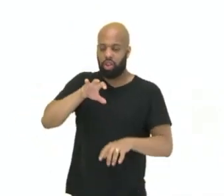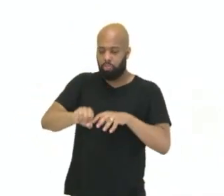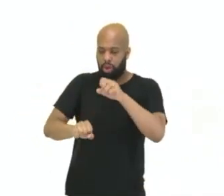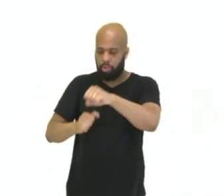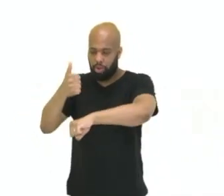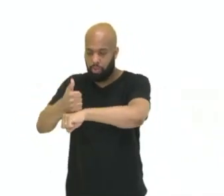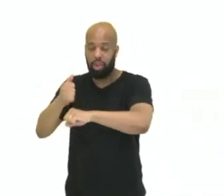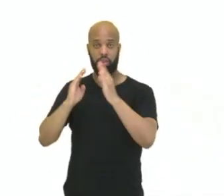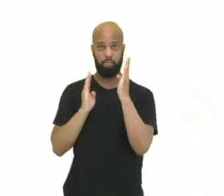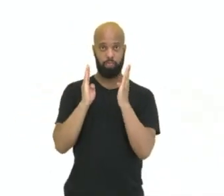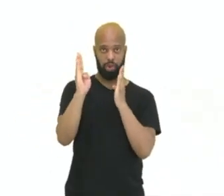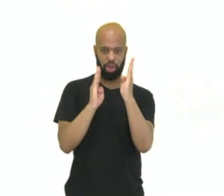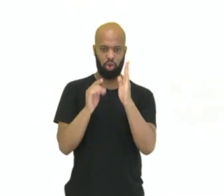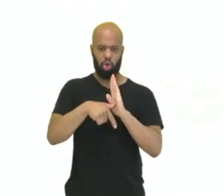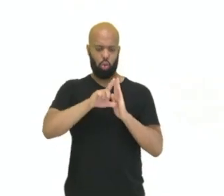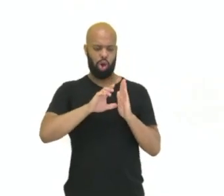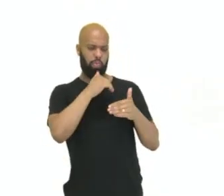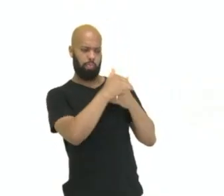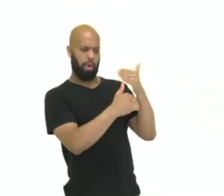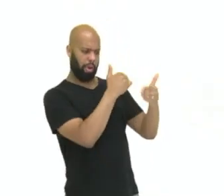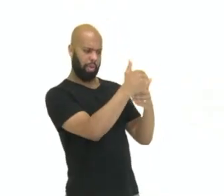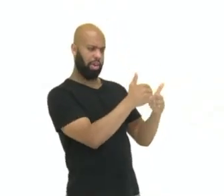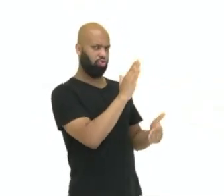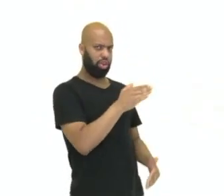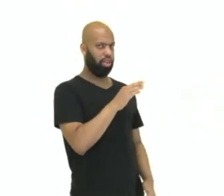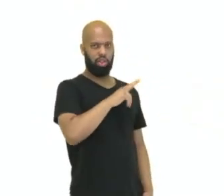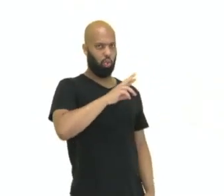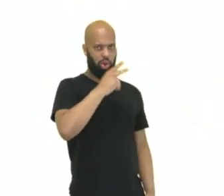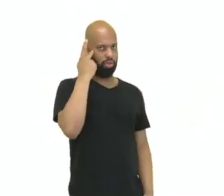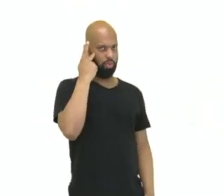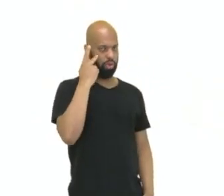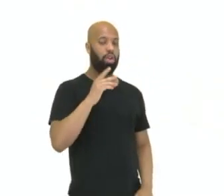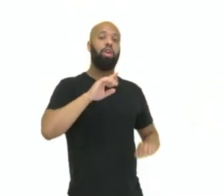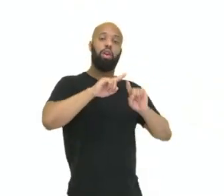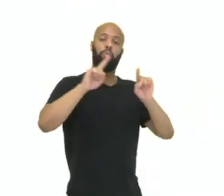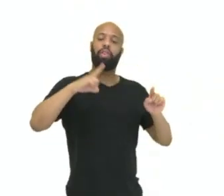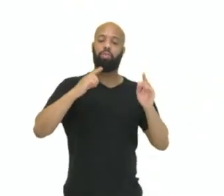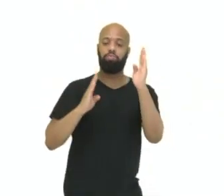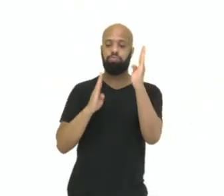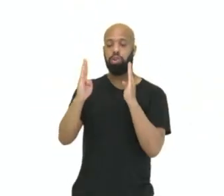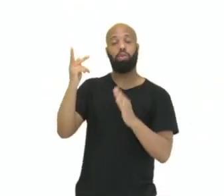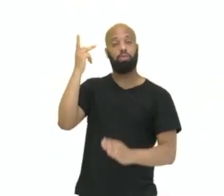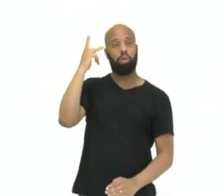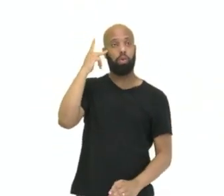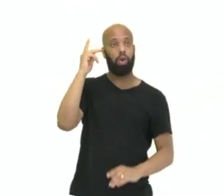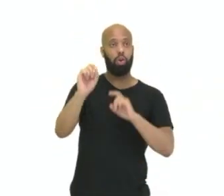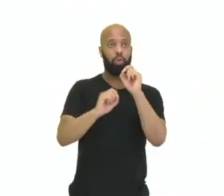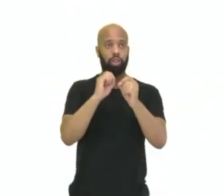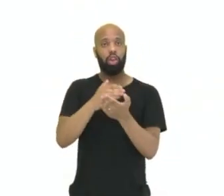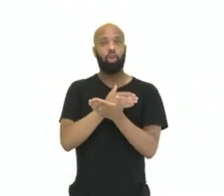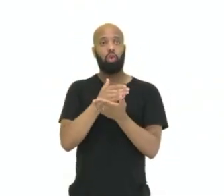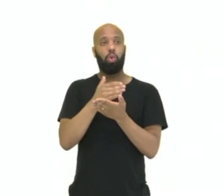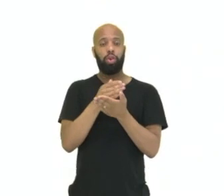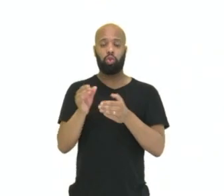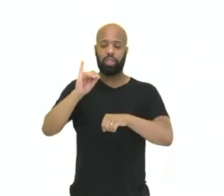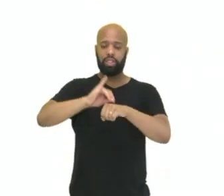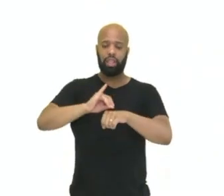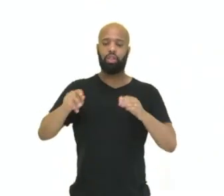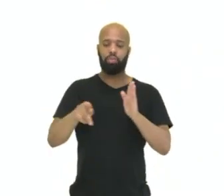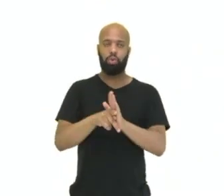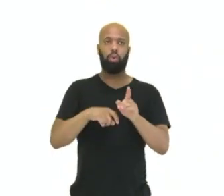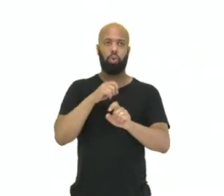no início, não era a área mais desenvolvida. No entanto, foi nesse período que São Paulo se tornou o centro irradiador